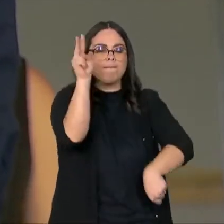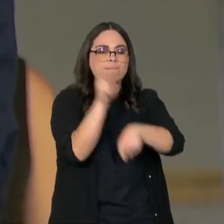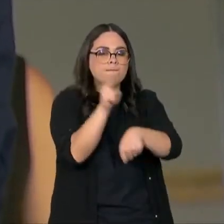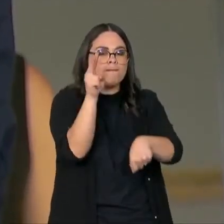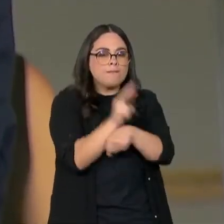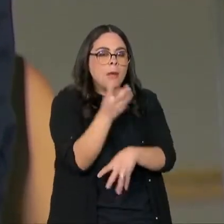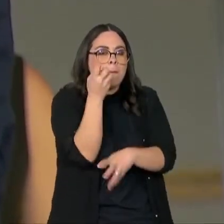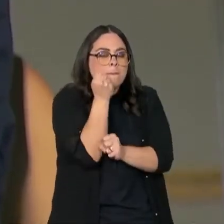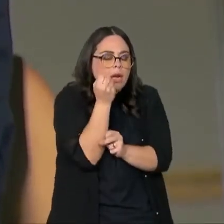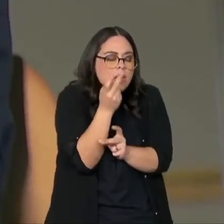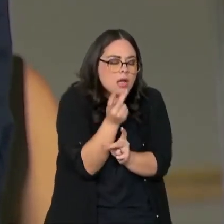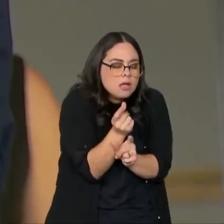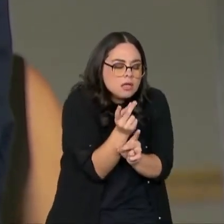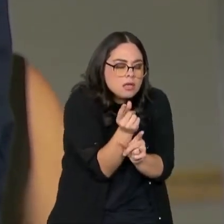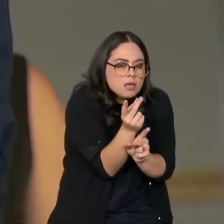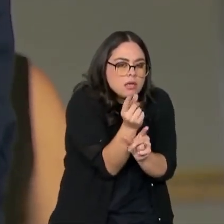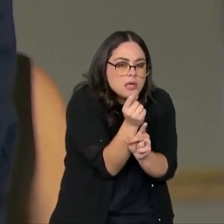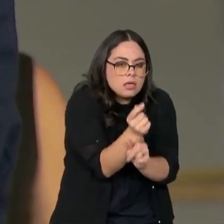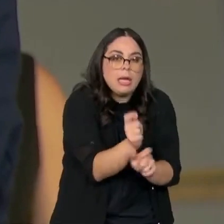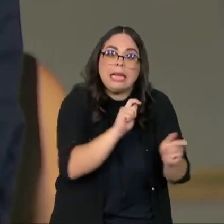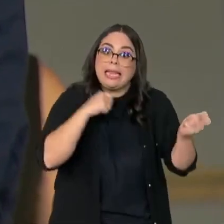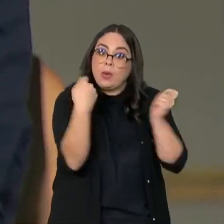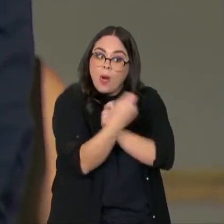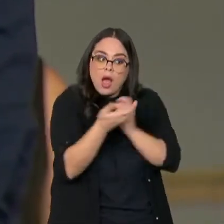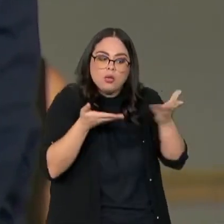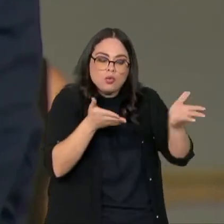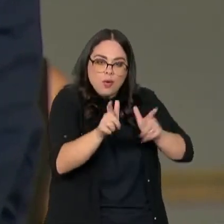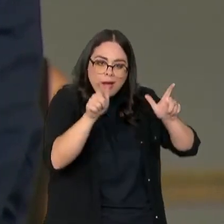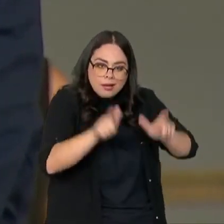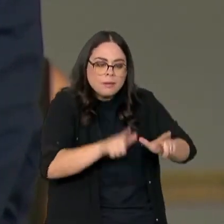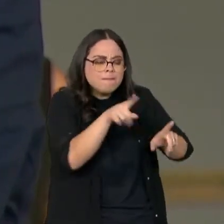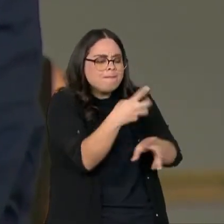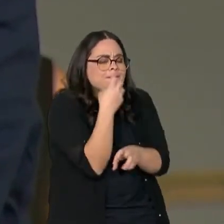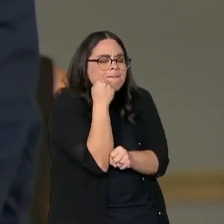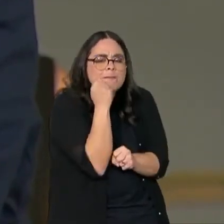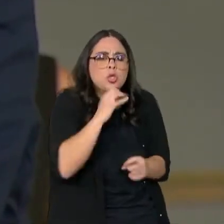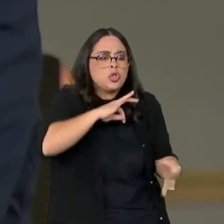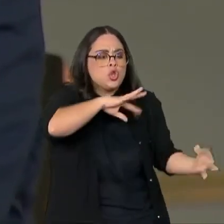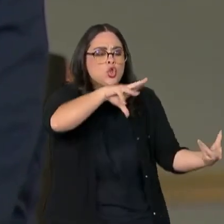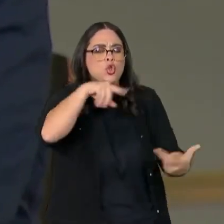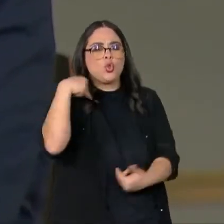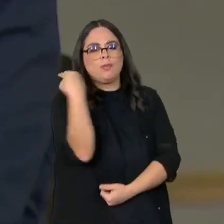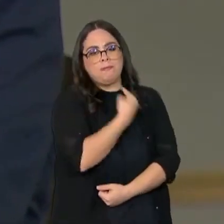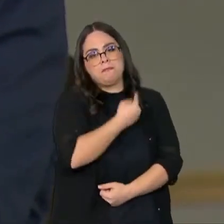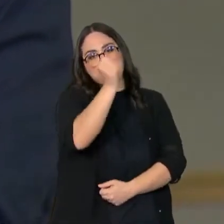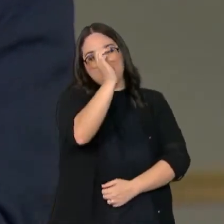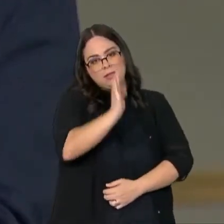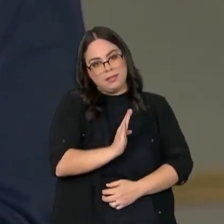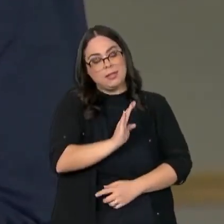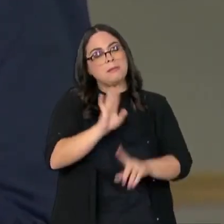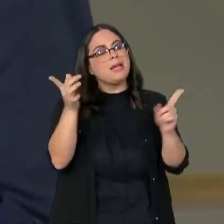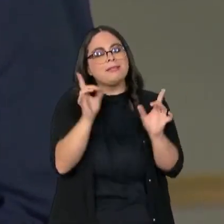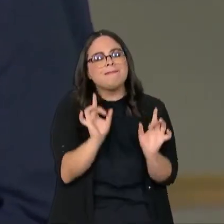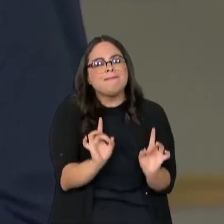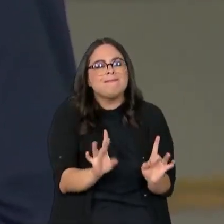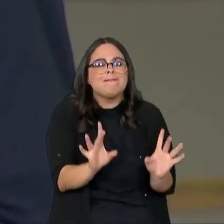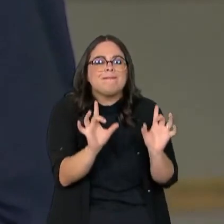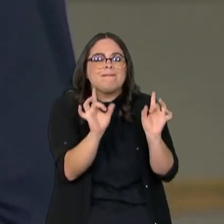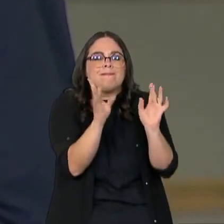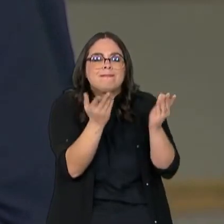preservação em condições adequadas desse patrimônio que é de todos nós, mas